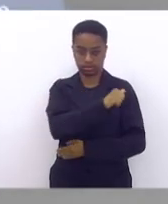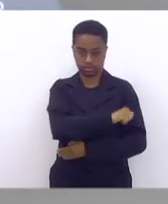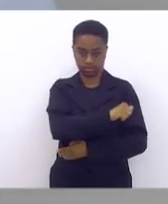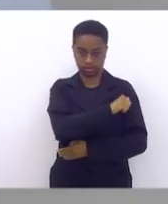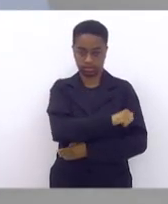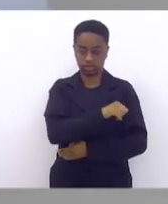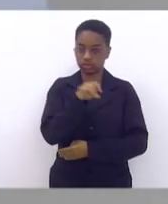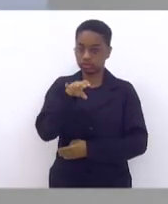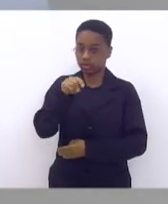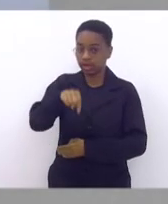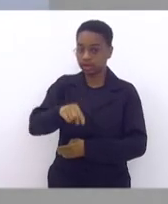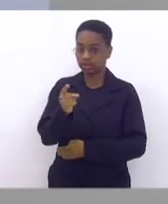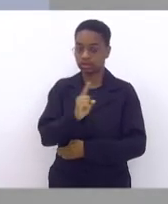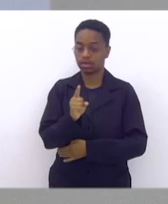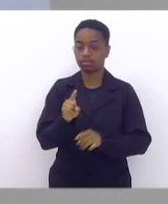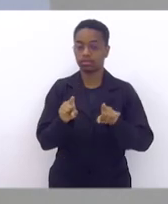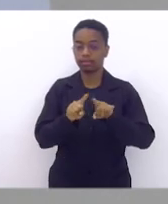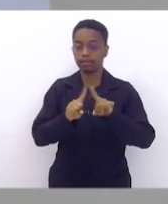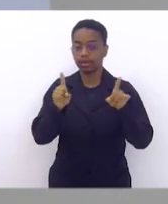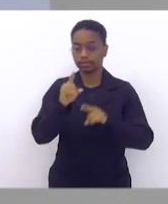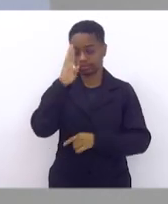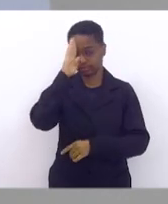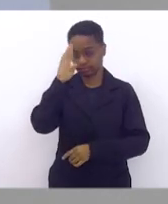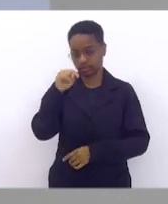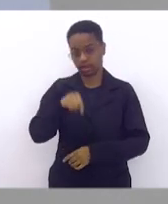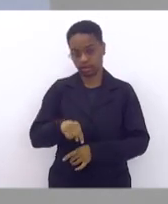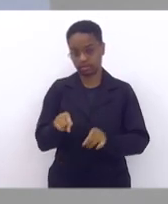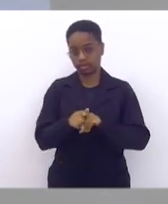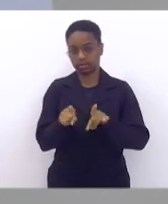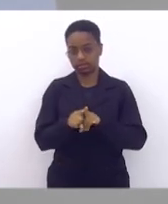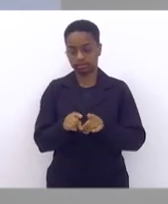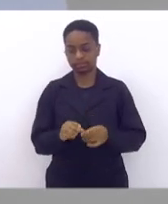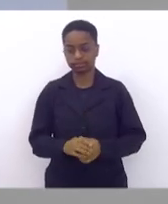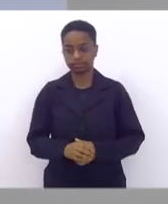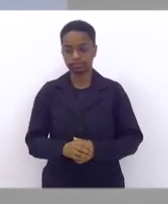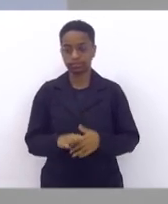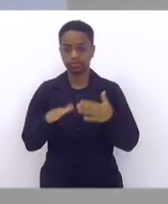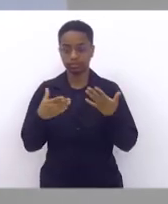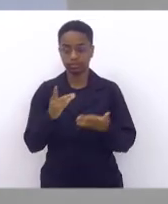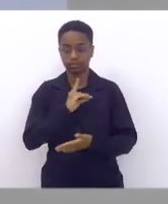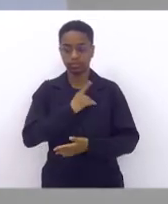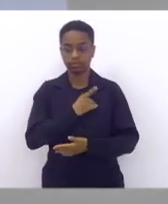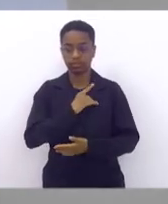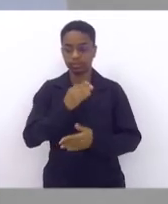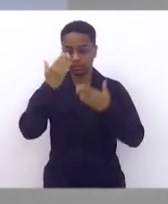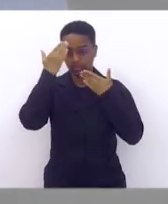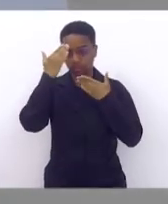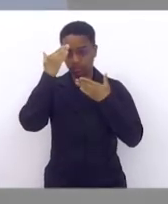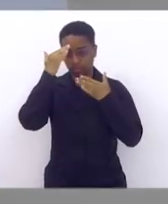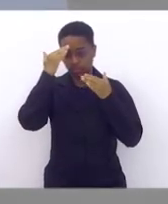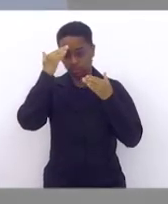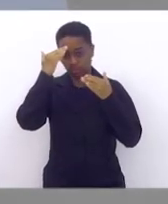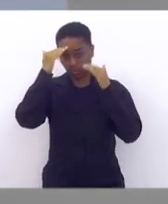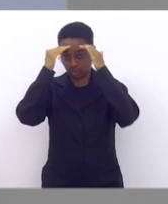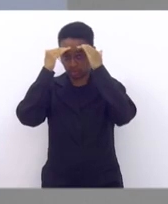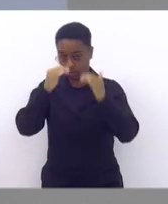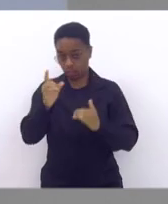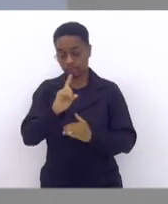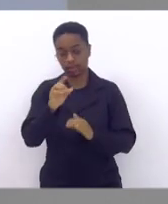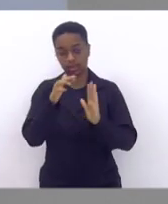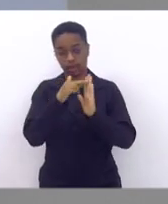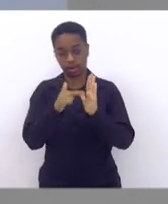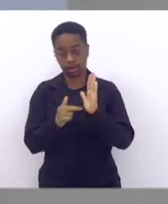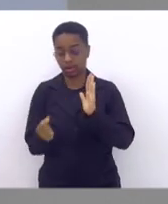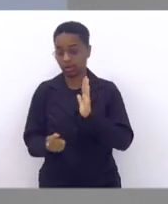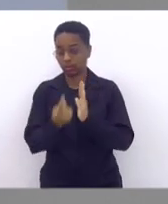no Rio de Janeiro, mas principalmente aqui. Então, as delegacias elas não obedecem um critério único para o